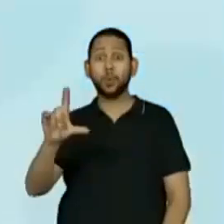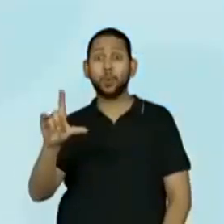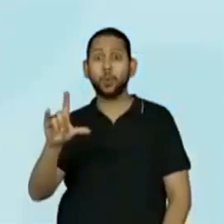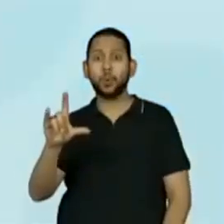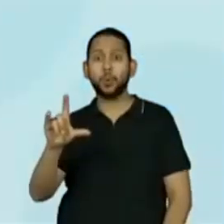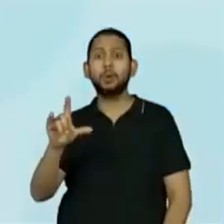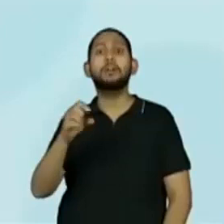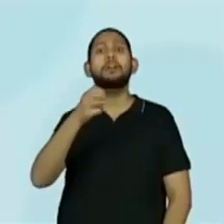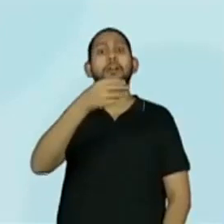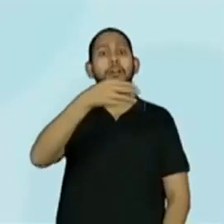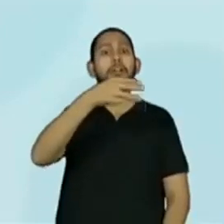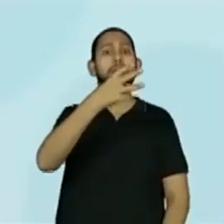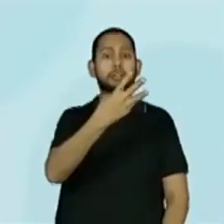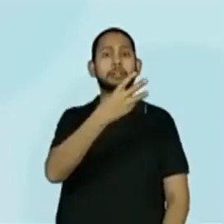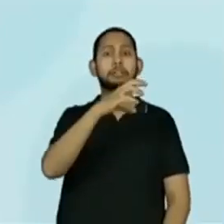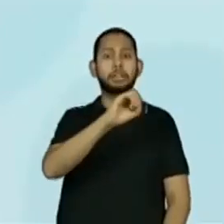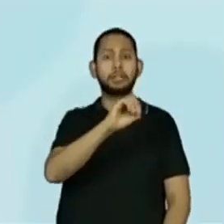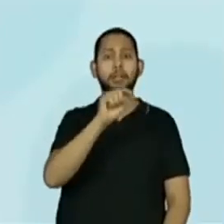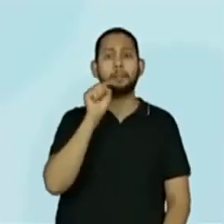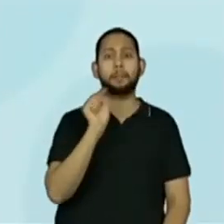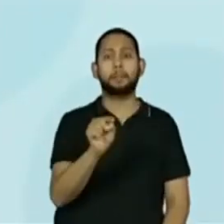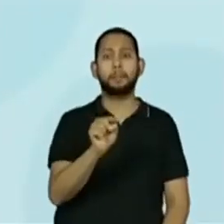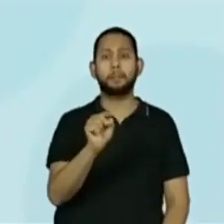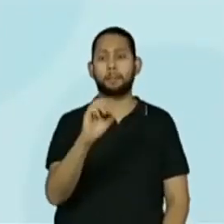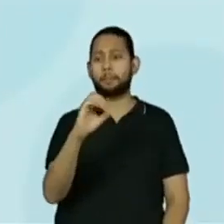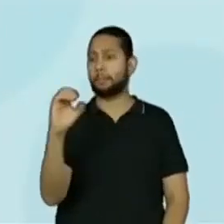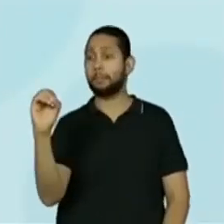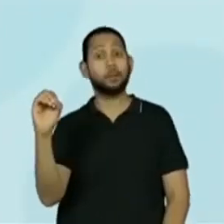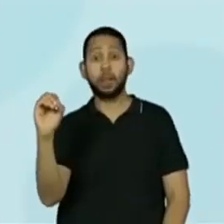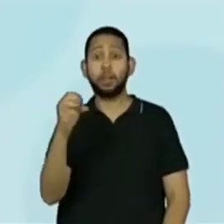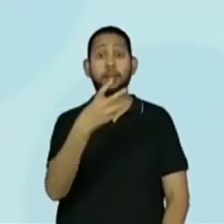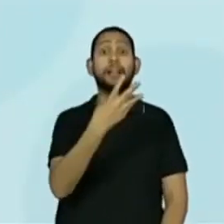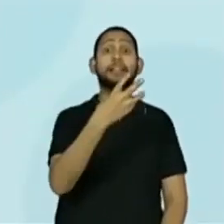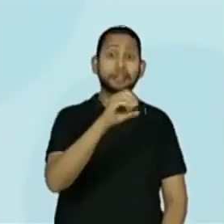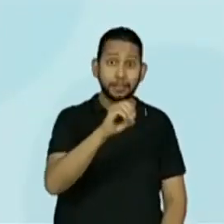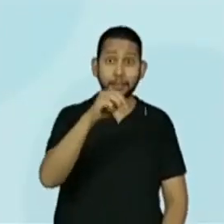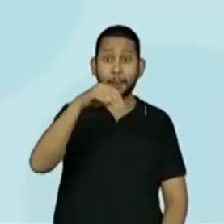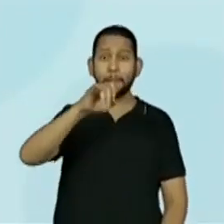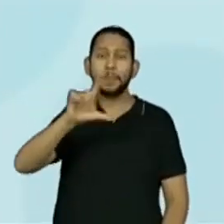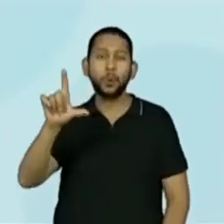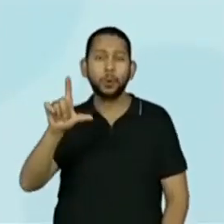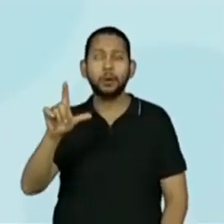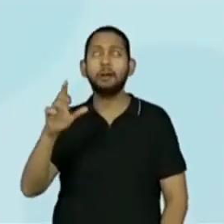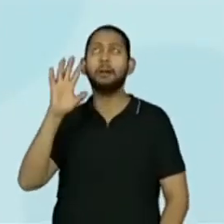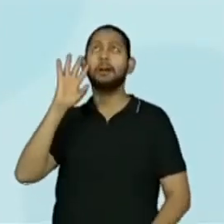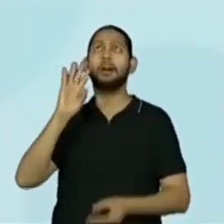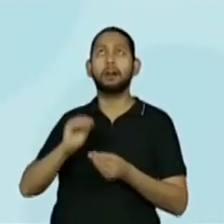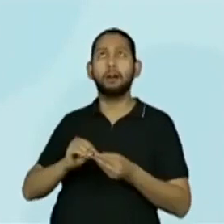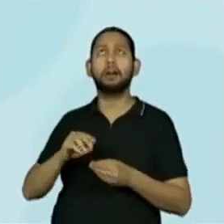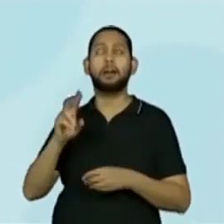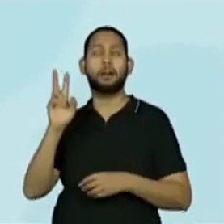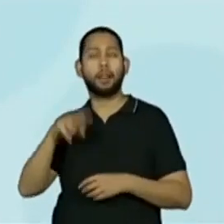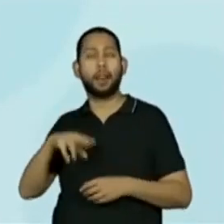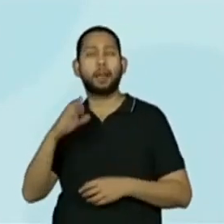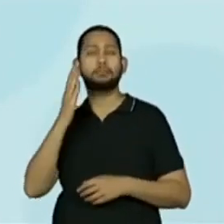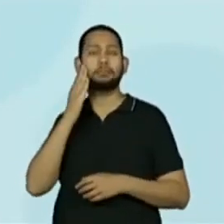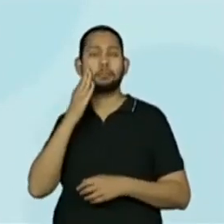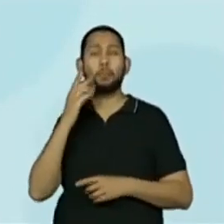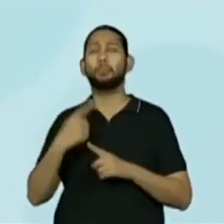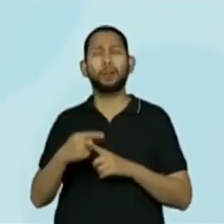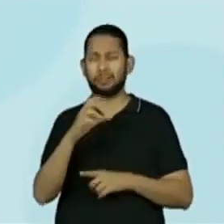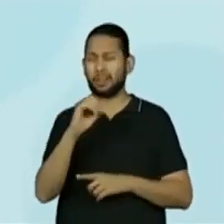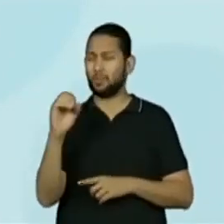sobrenome. Por que que se faz isso? Para justamente facilitar quem está ali lendo, para não se perder com tantos